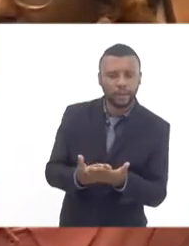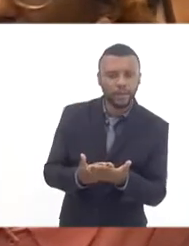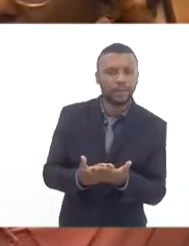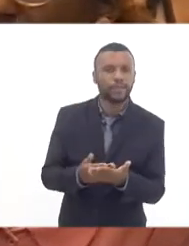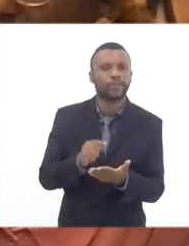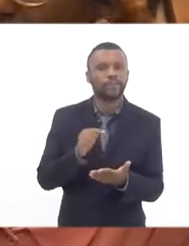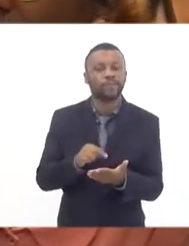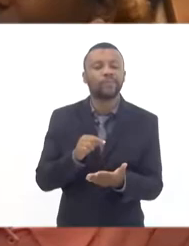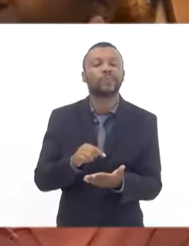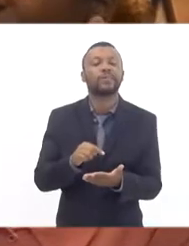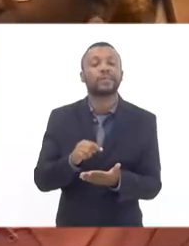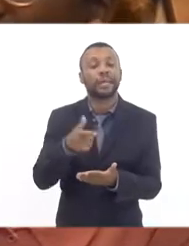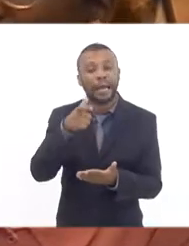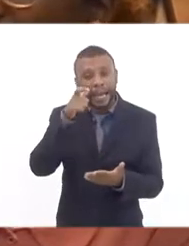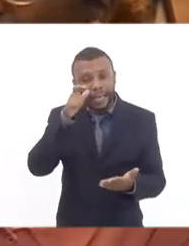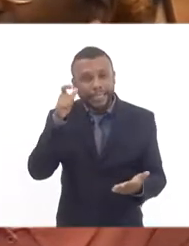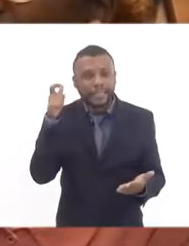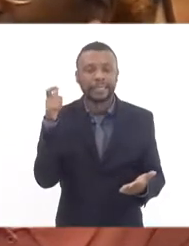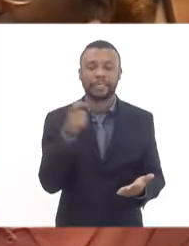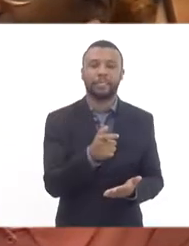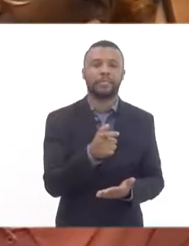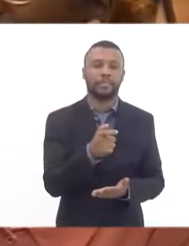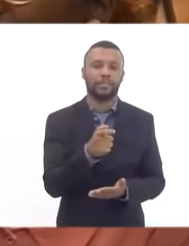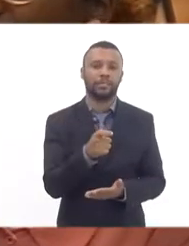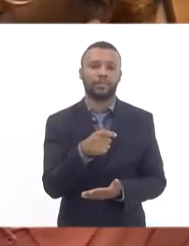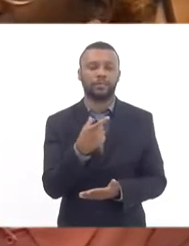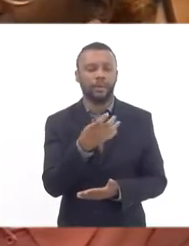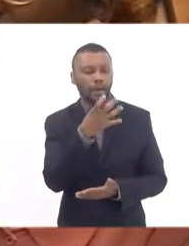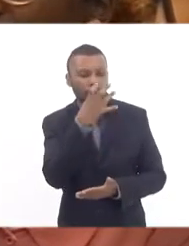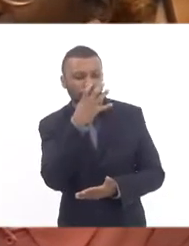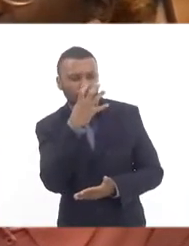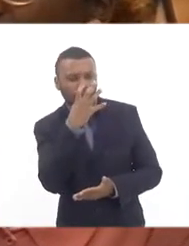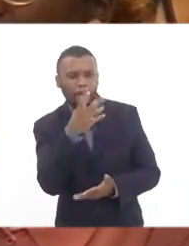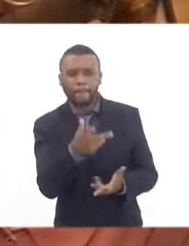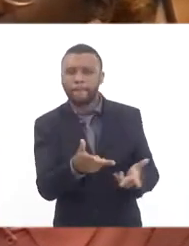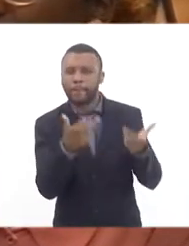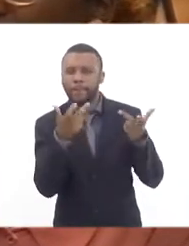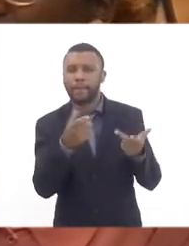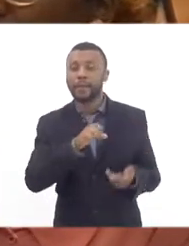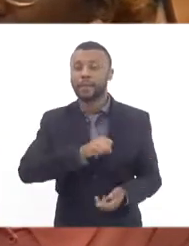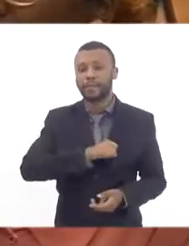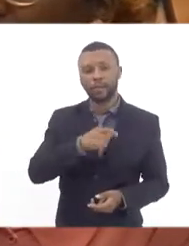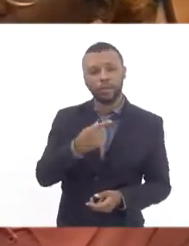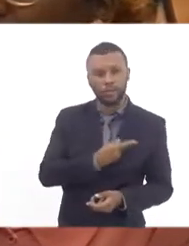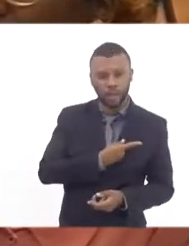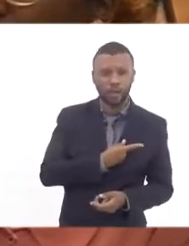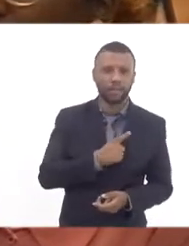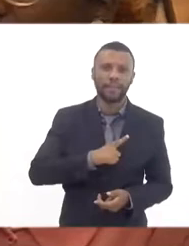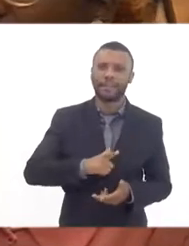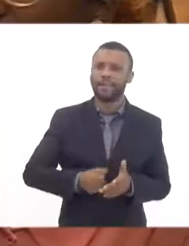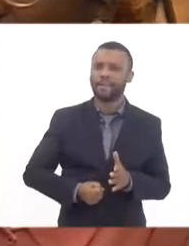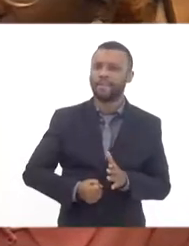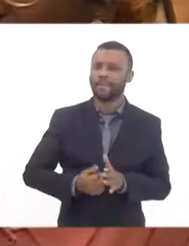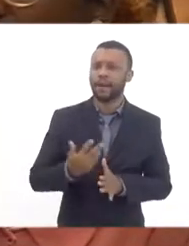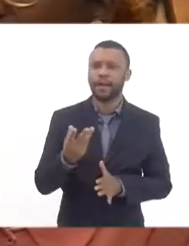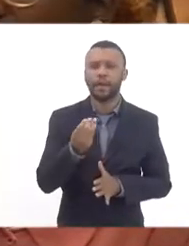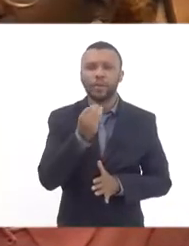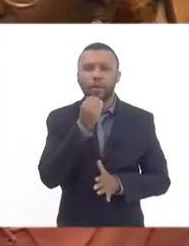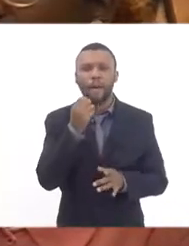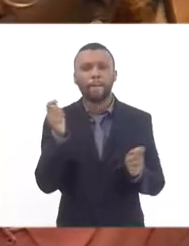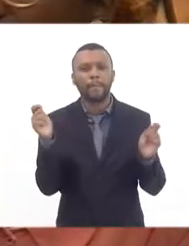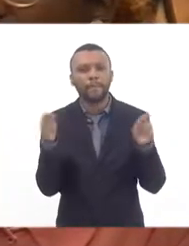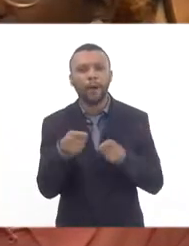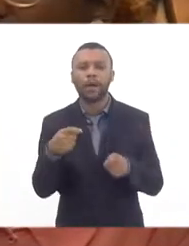é muito interessante assim ver como São Gonçalo, apesar de ter vários várias possibilidades,